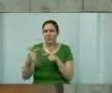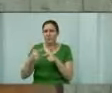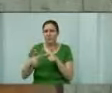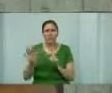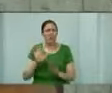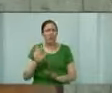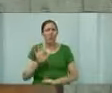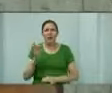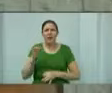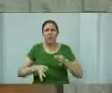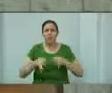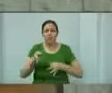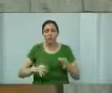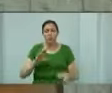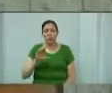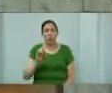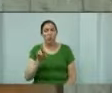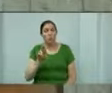Corsã está aqui há